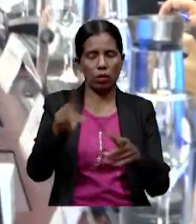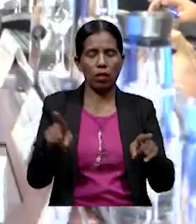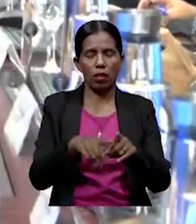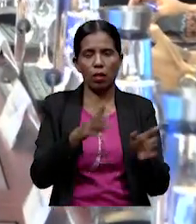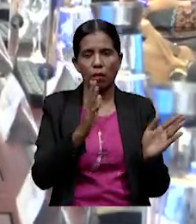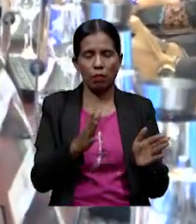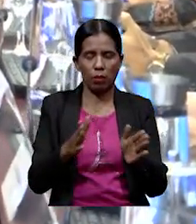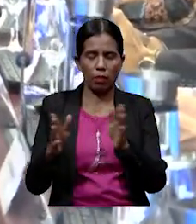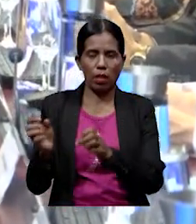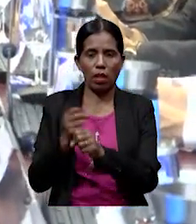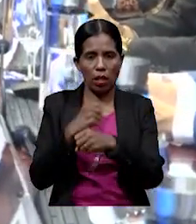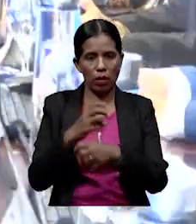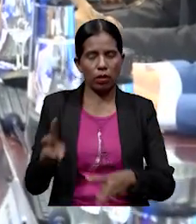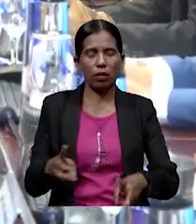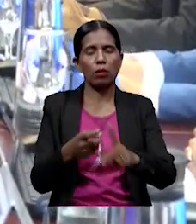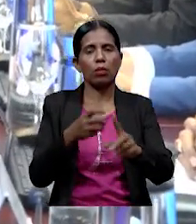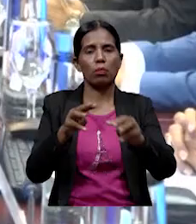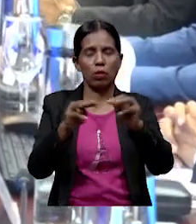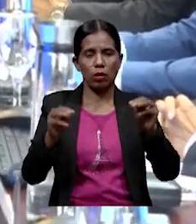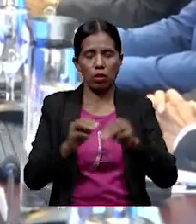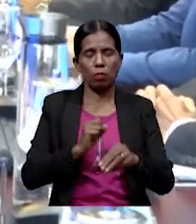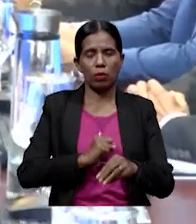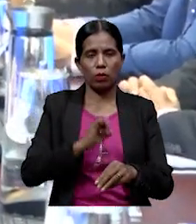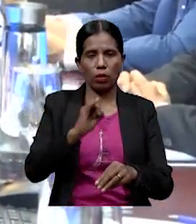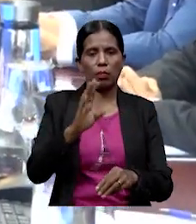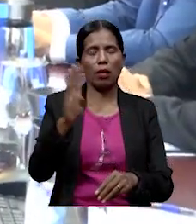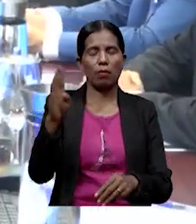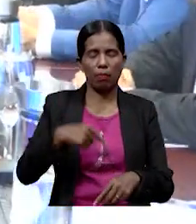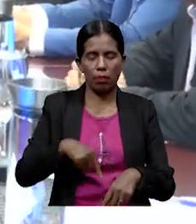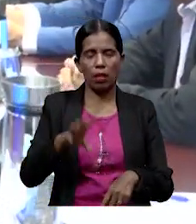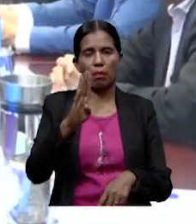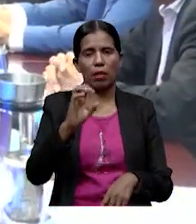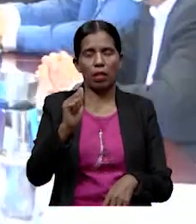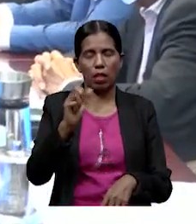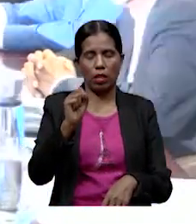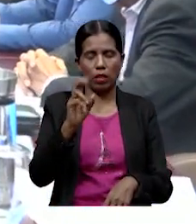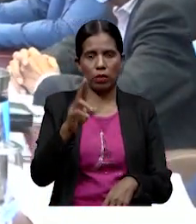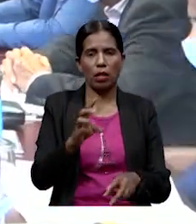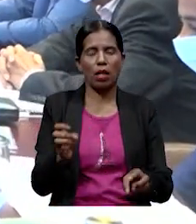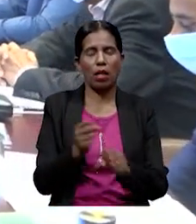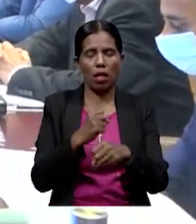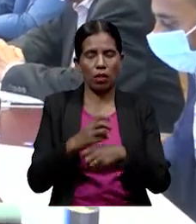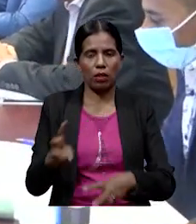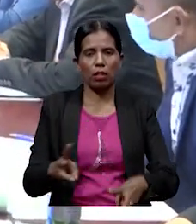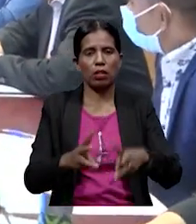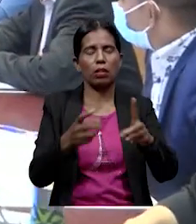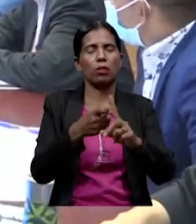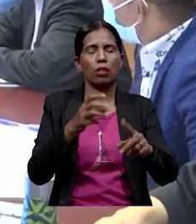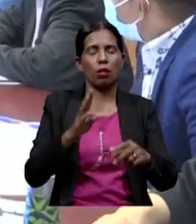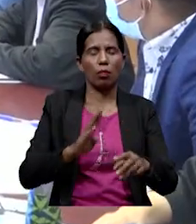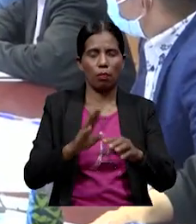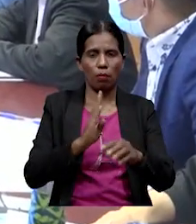preparação autoestrada Husi Suai, município Covalima, Babeaçu, no construção estrada Husi Kilikai, município Bocau,